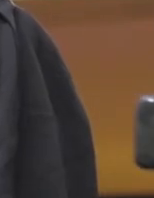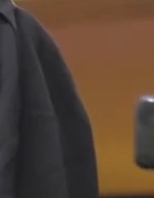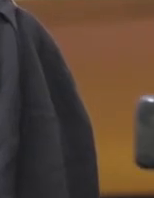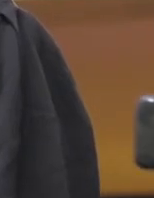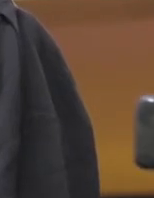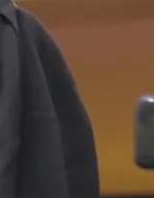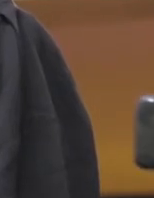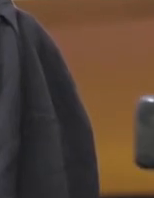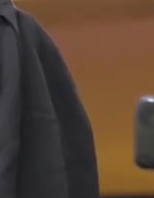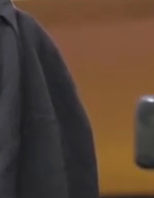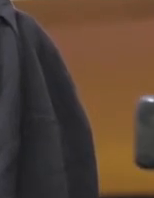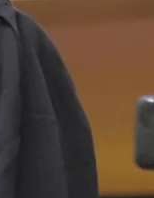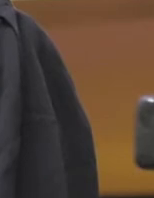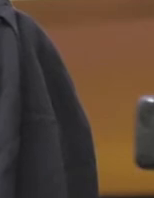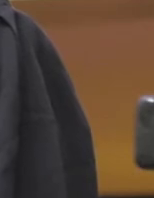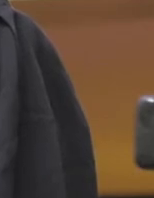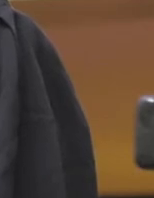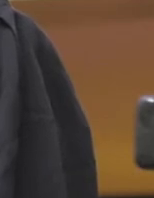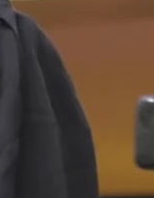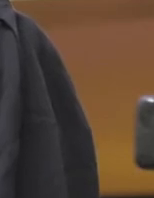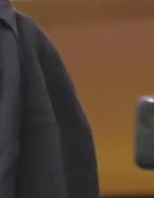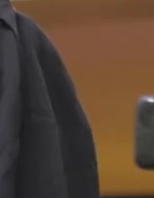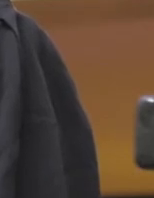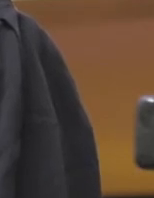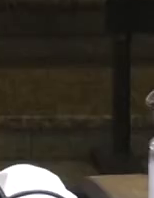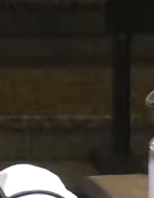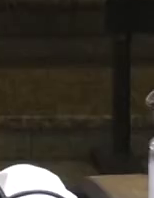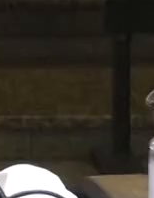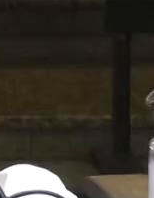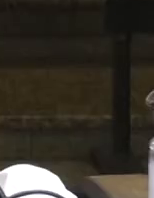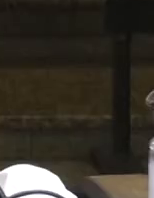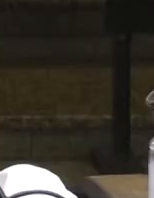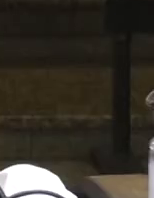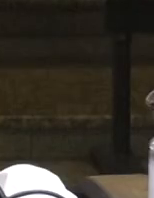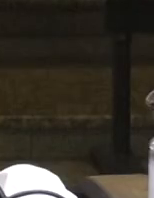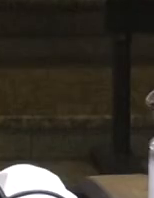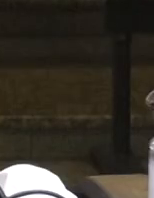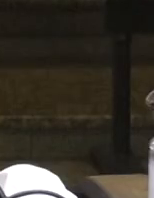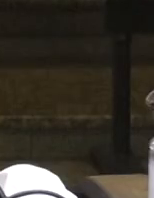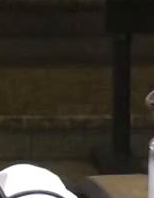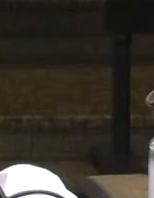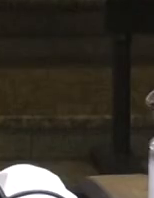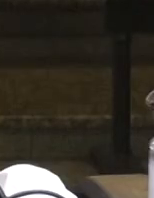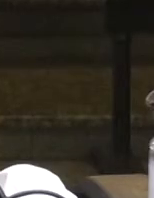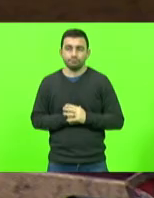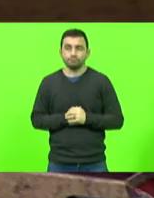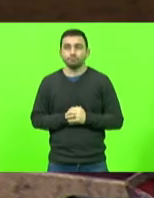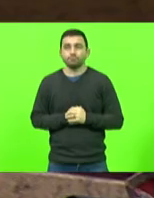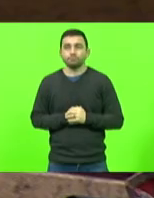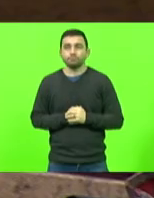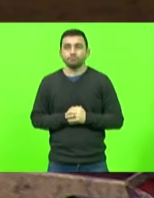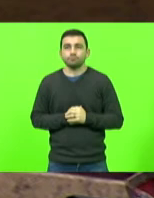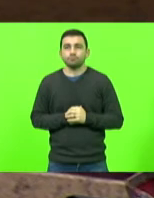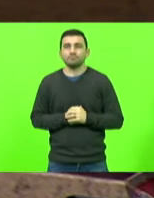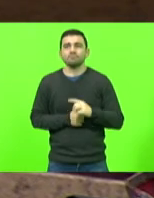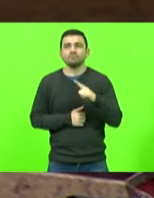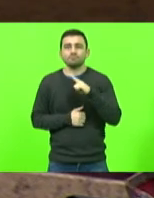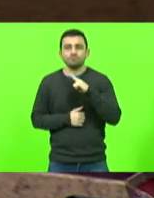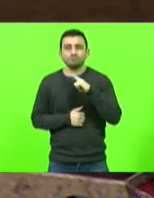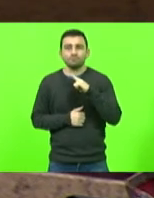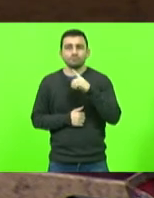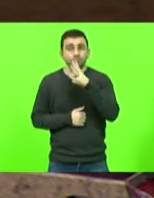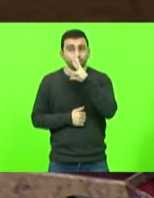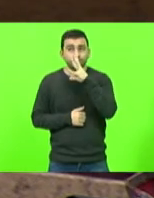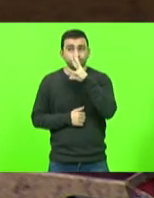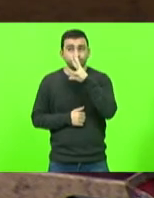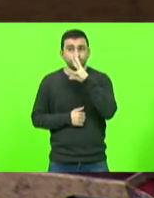Conselho Regional de Psicologia esteve na Assembleia Legislativa a convite da deputada Marlene Fengler Tenho uma admiração profunda